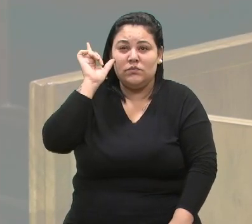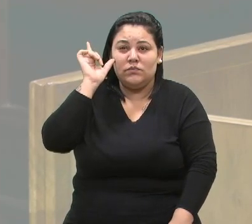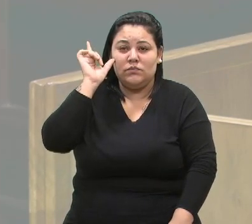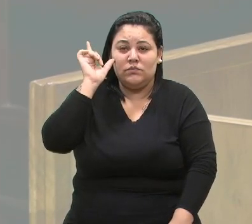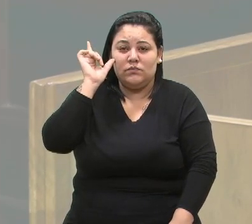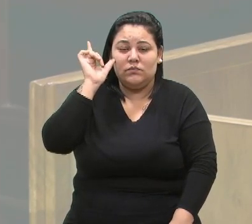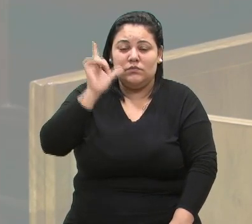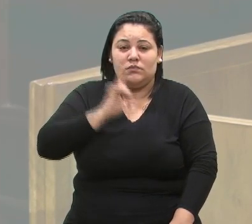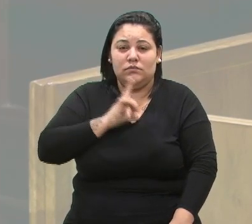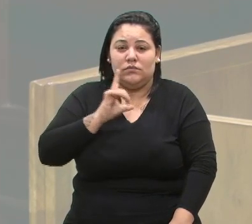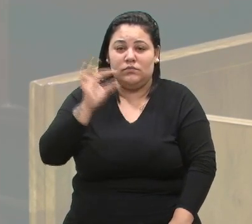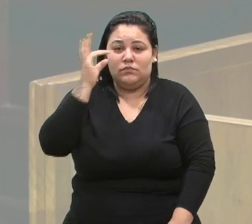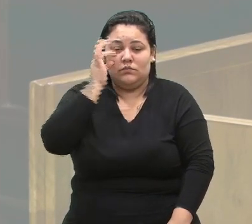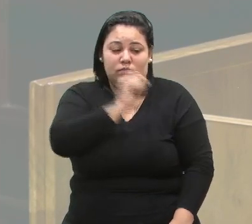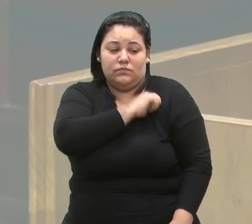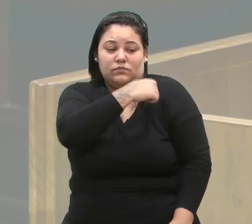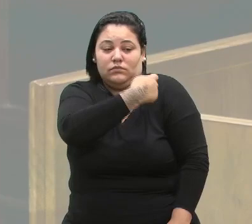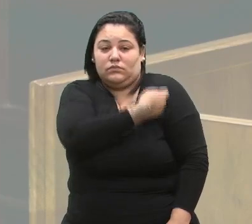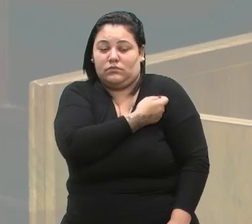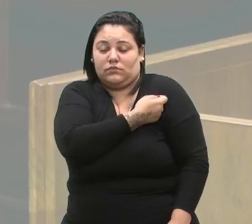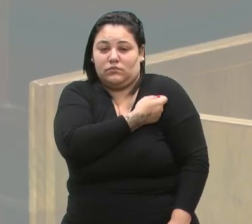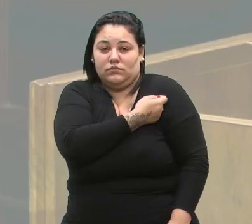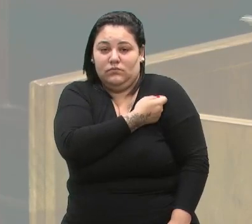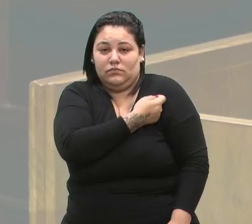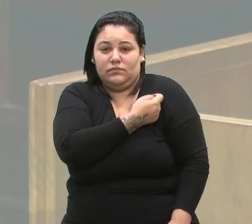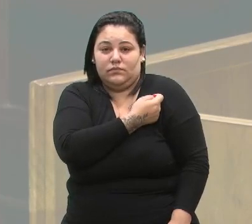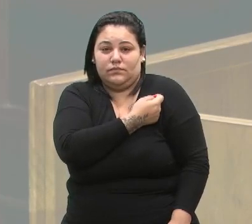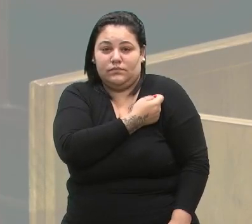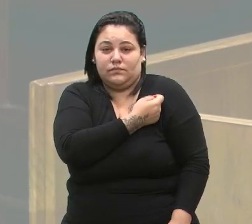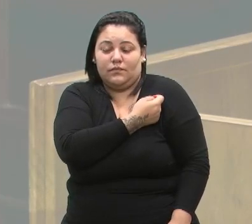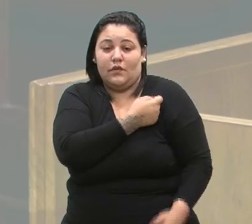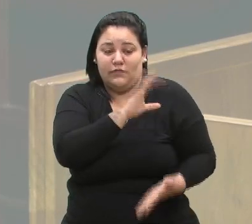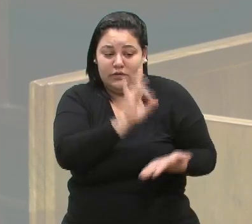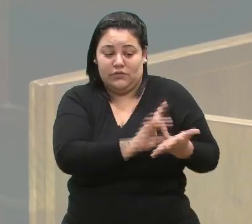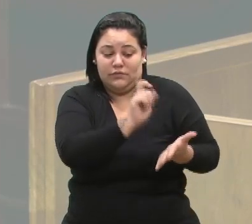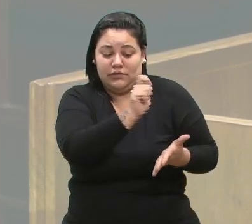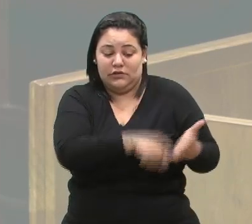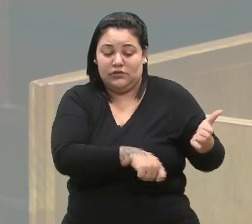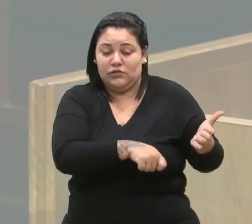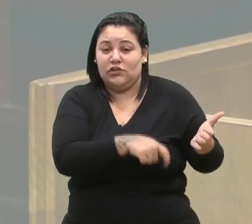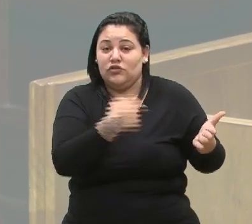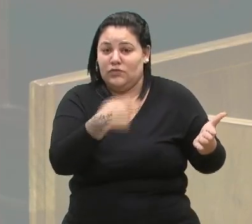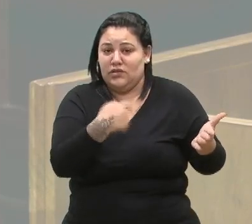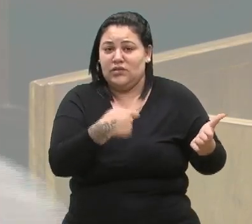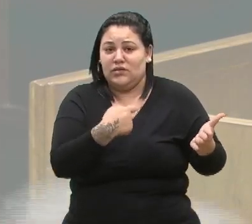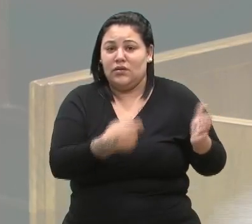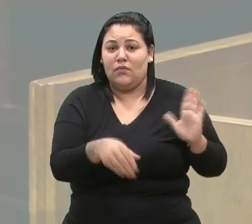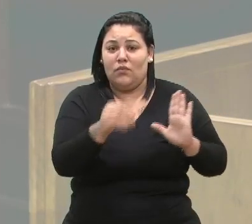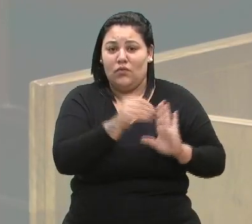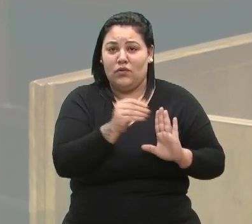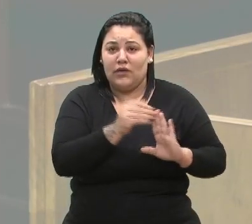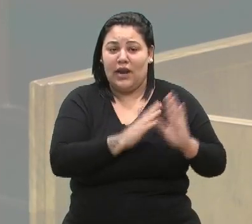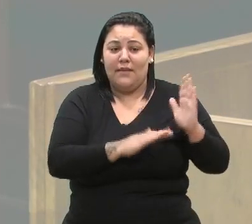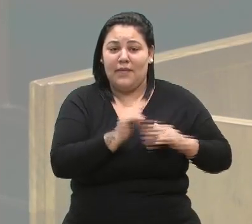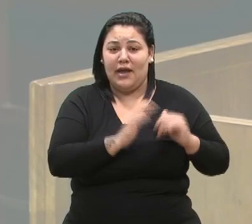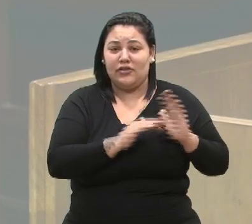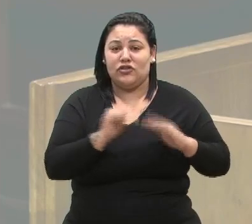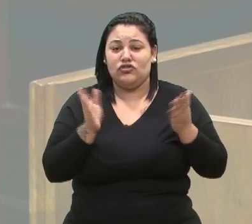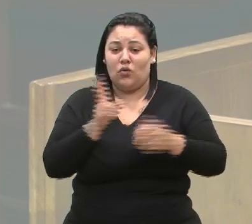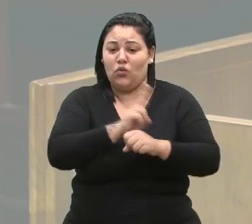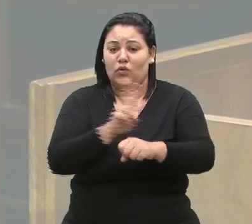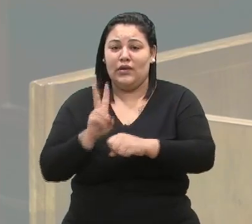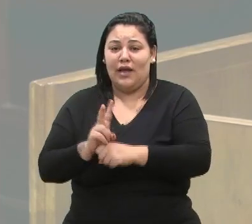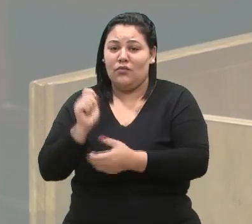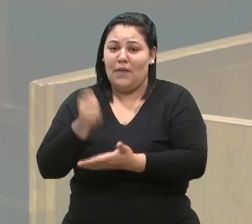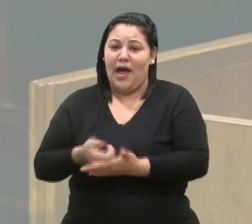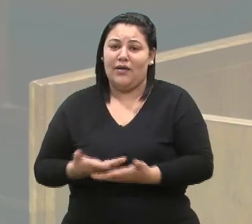na Receita para revalidar uma assinatura. Enfim, precisamos colocar em prática o cuidado subsidiado. O inverno está chegando e é de